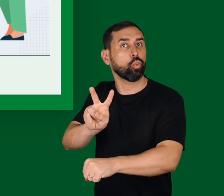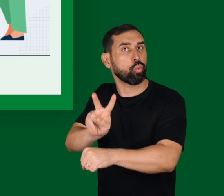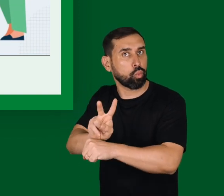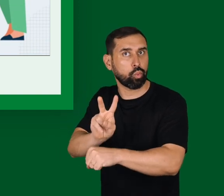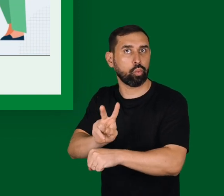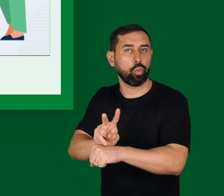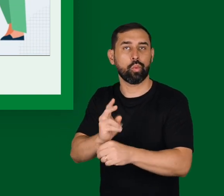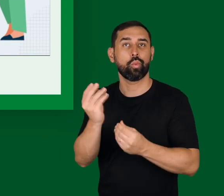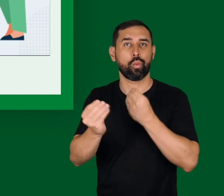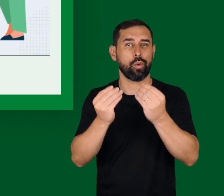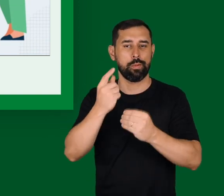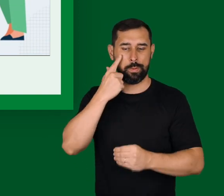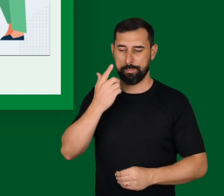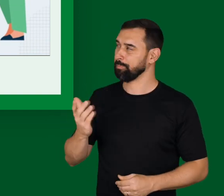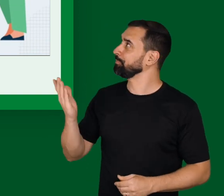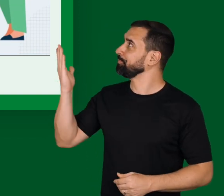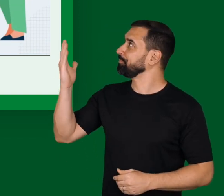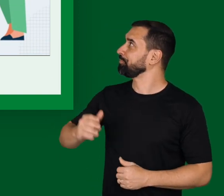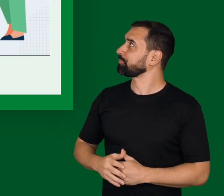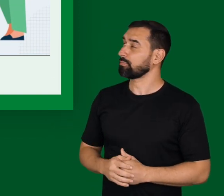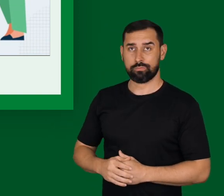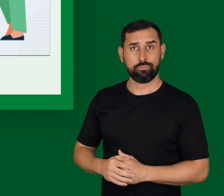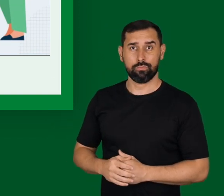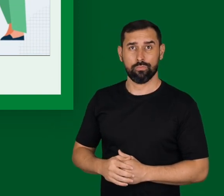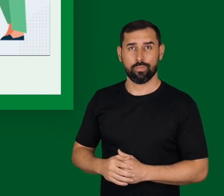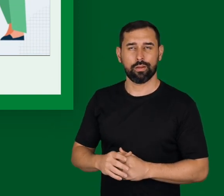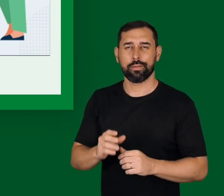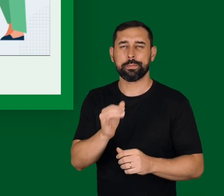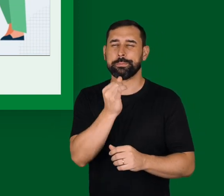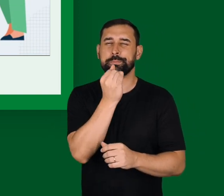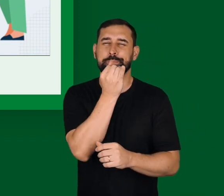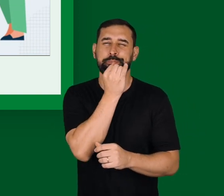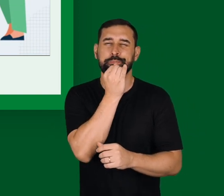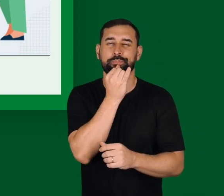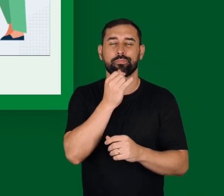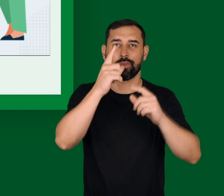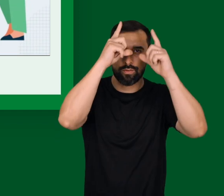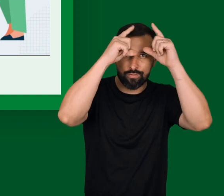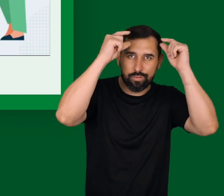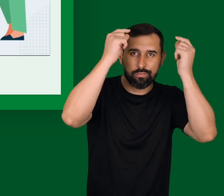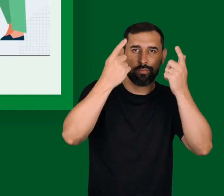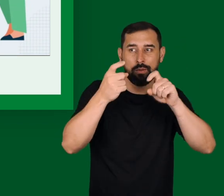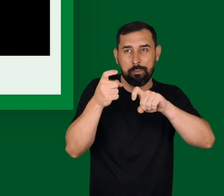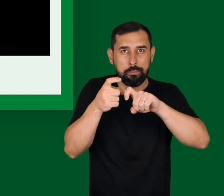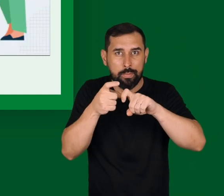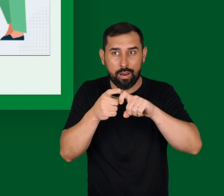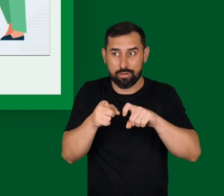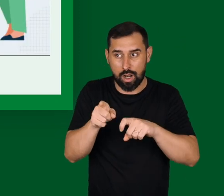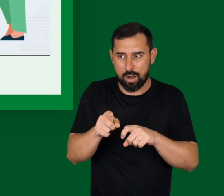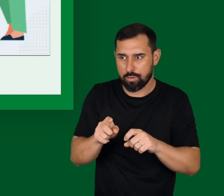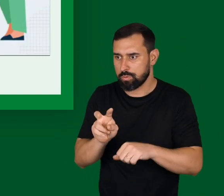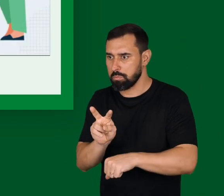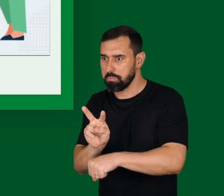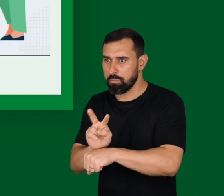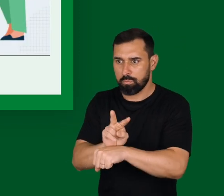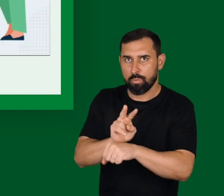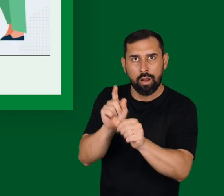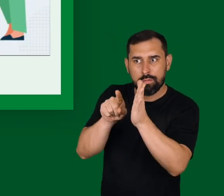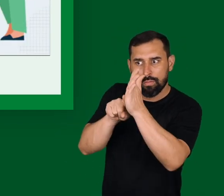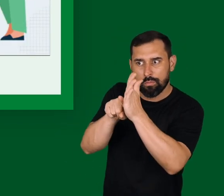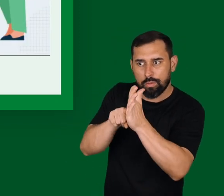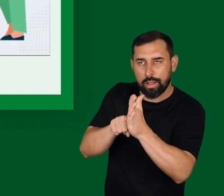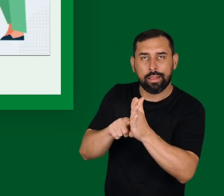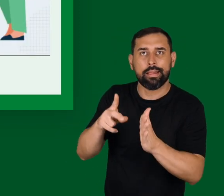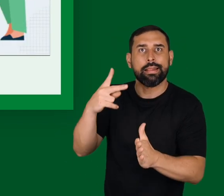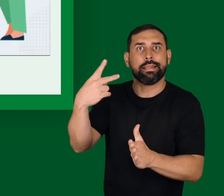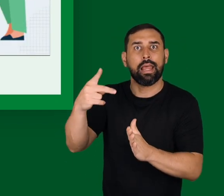scores. Né? Esse aqui é um modelo de um score de alerta, que deve ser aplicado por enfermeiros e médicos